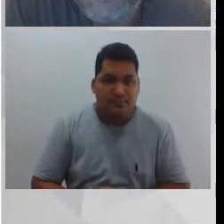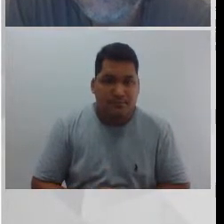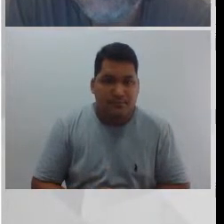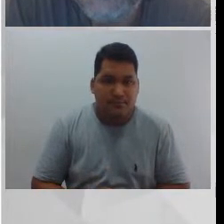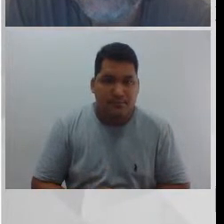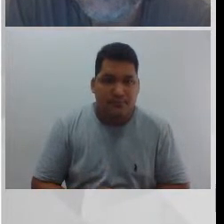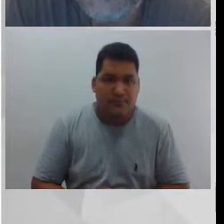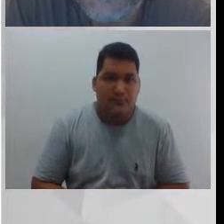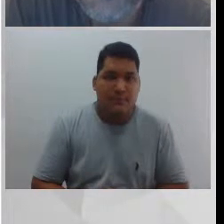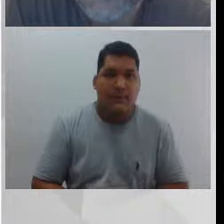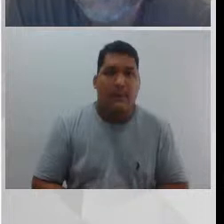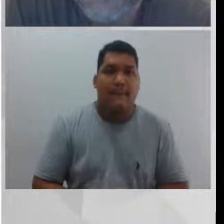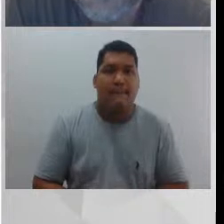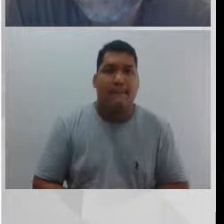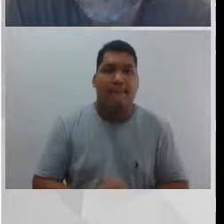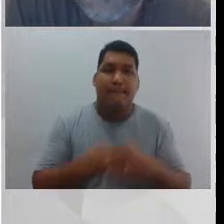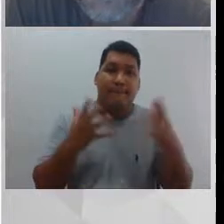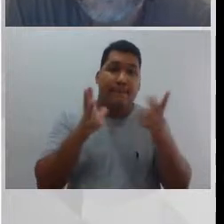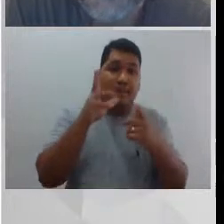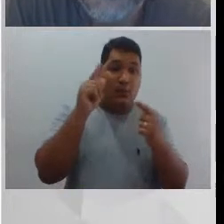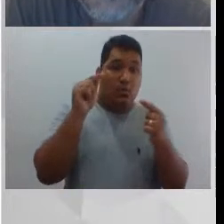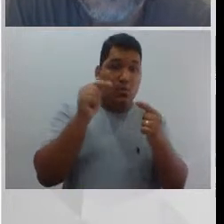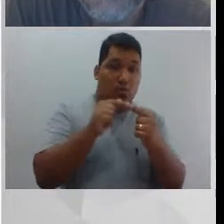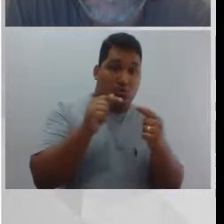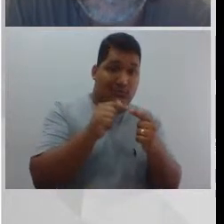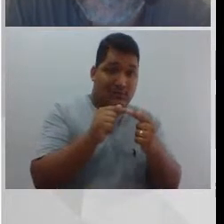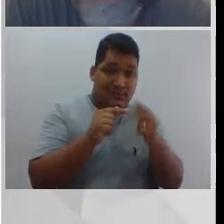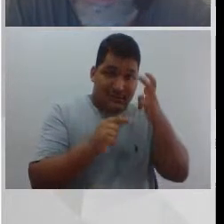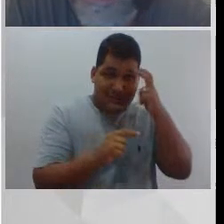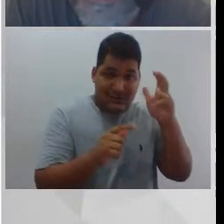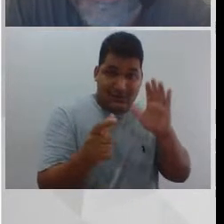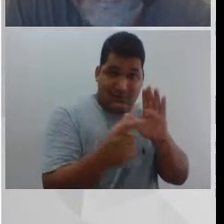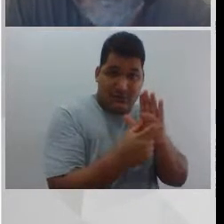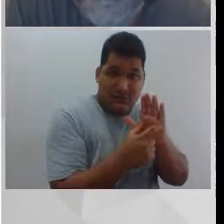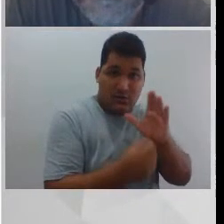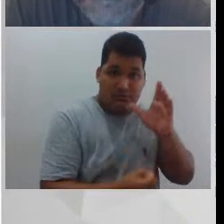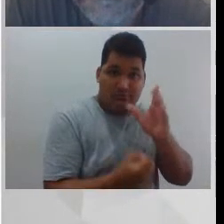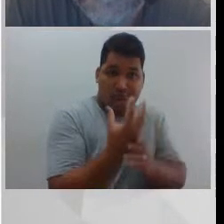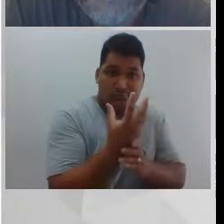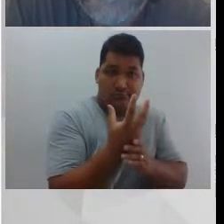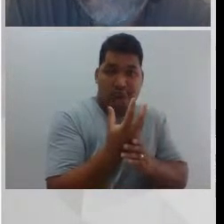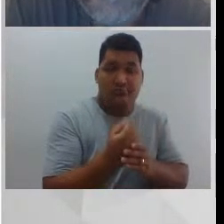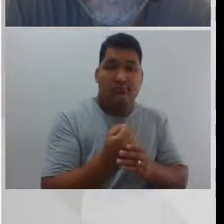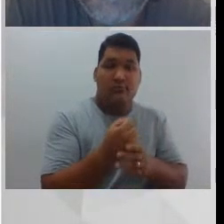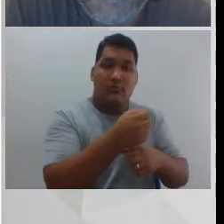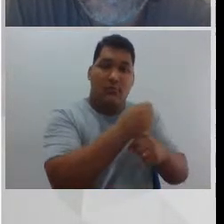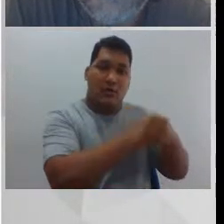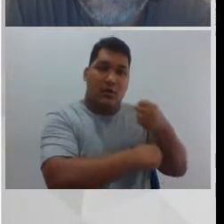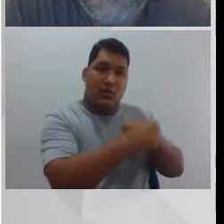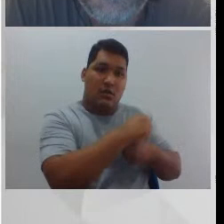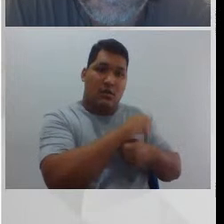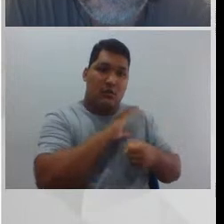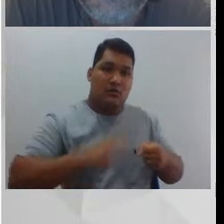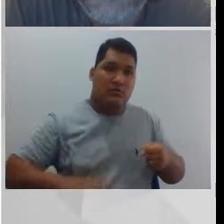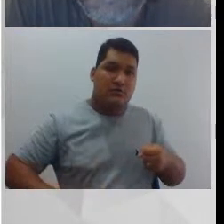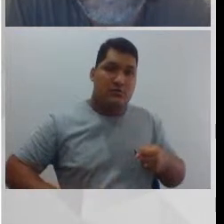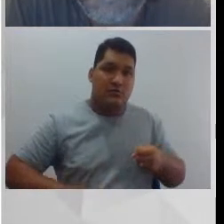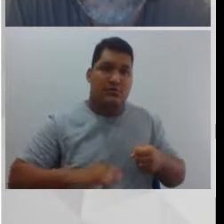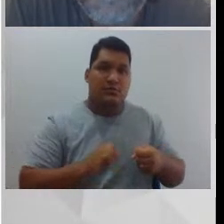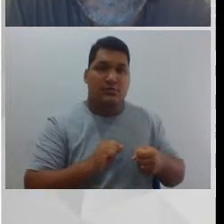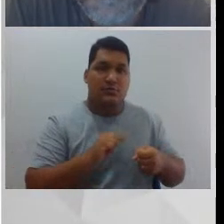Então, os conceitos de inteligência artificial surgiram lá antes de Cristo, né, com os gregos,